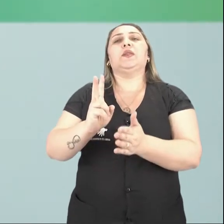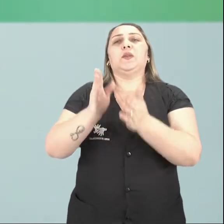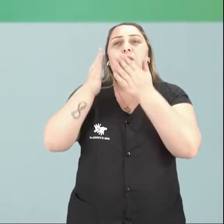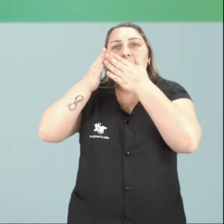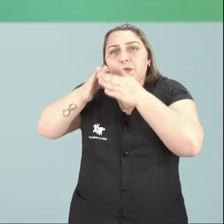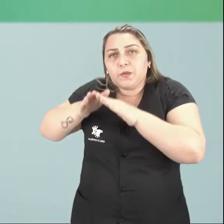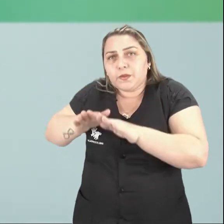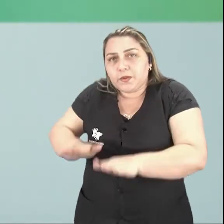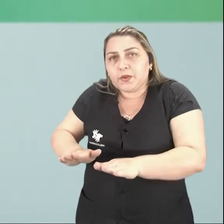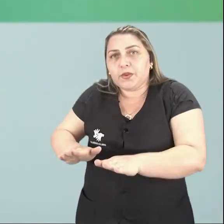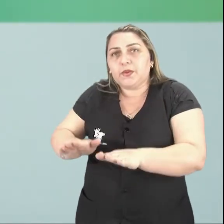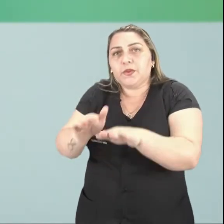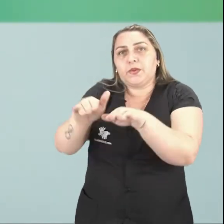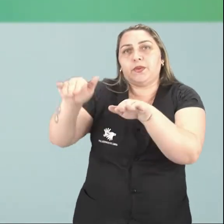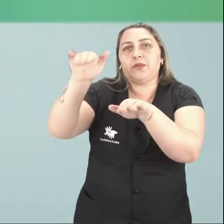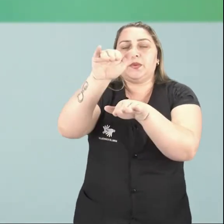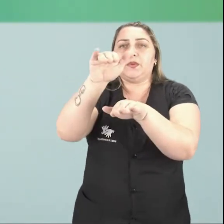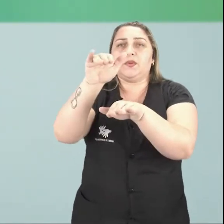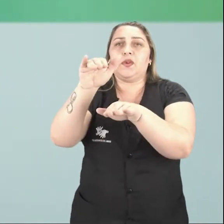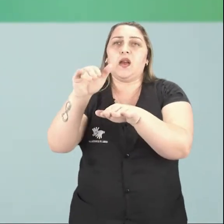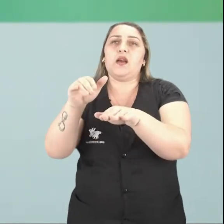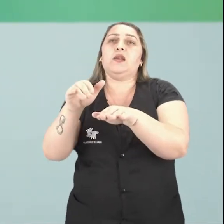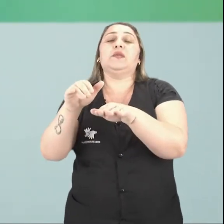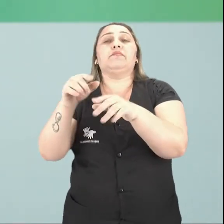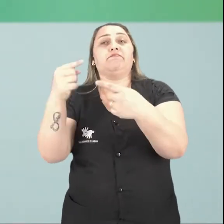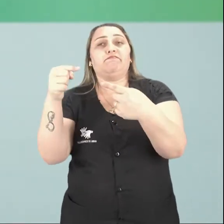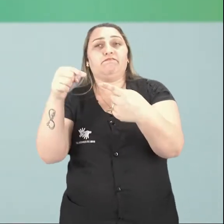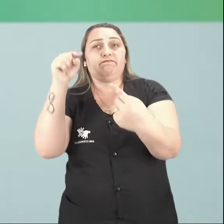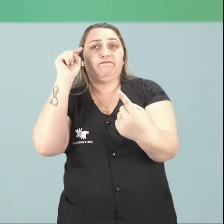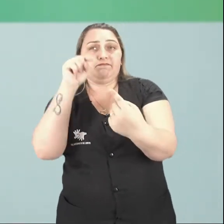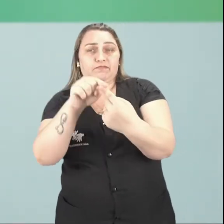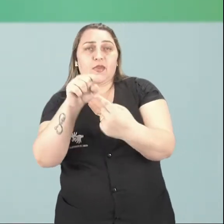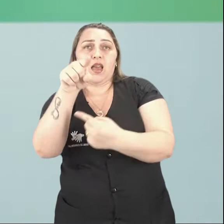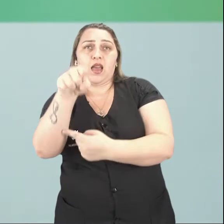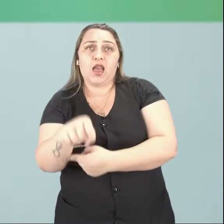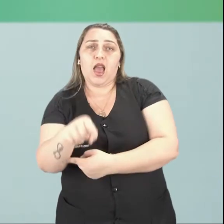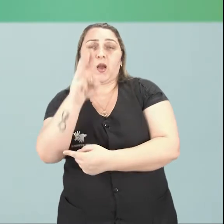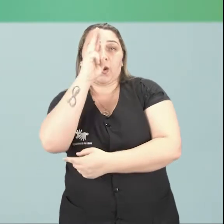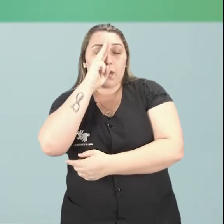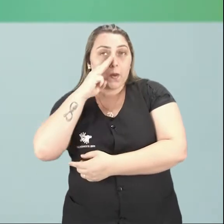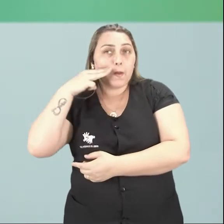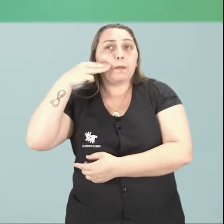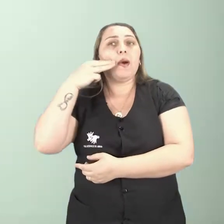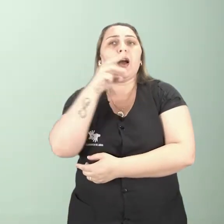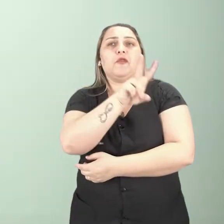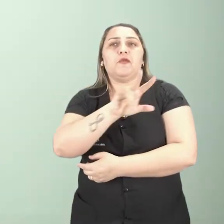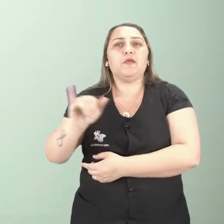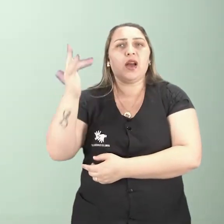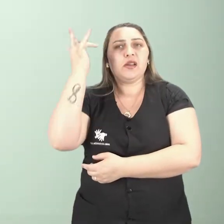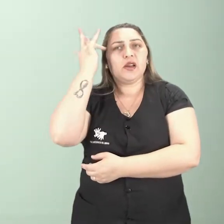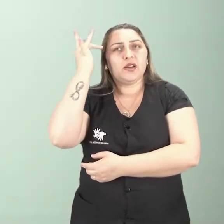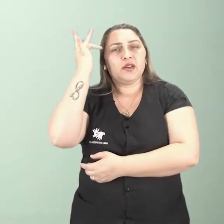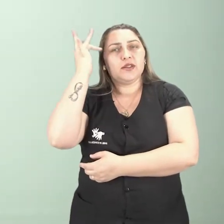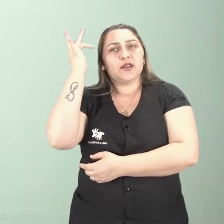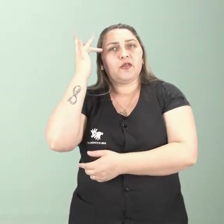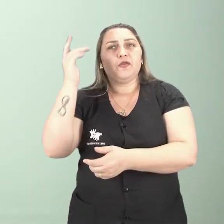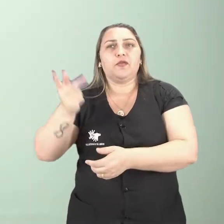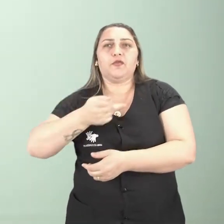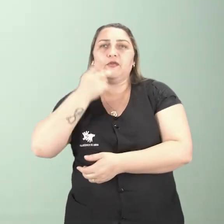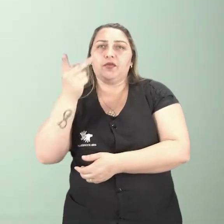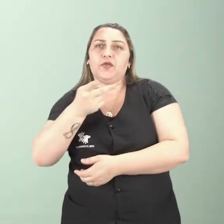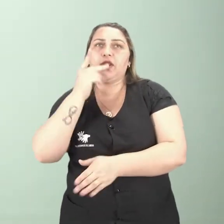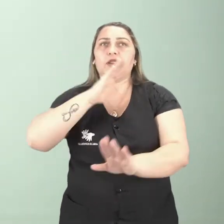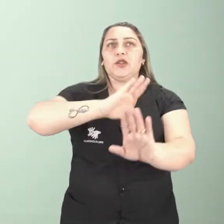da classe dominada. Então, fundamentalmente, é isso que o Karl Marx vai achar quando fala